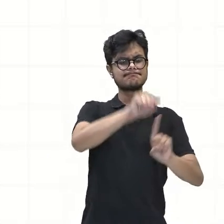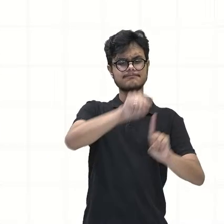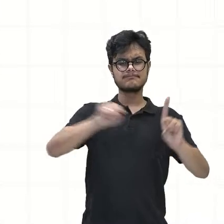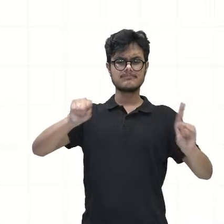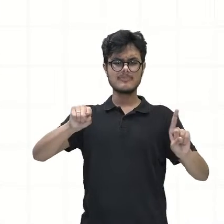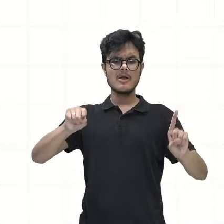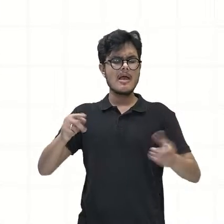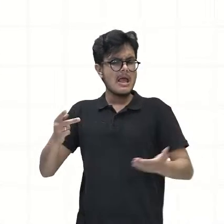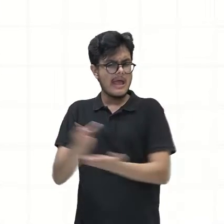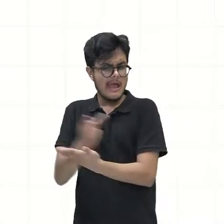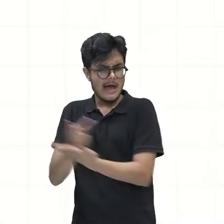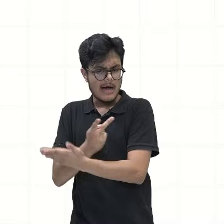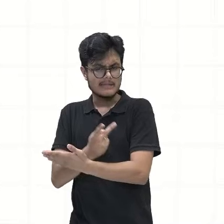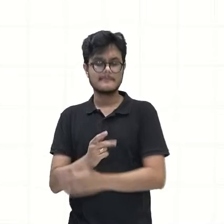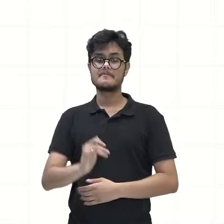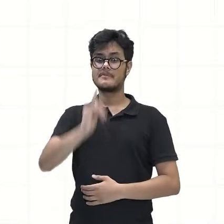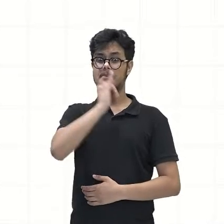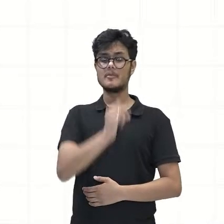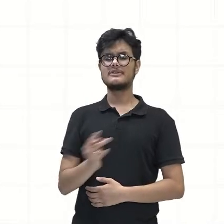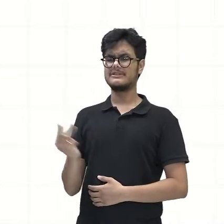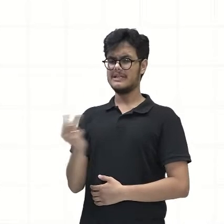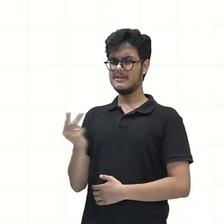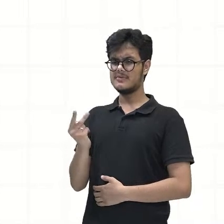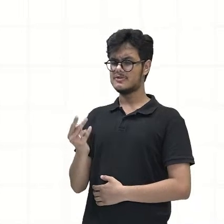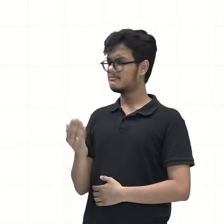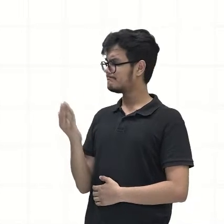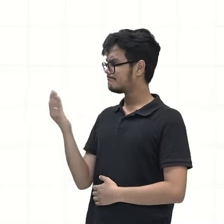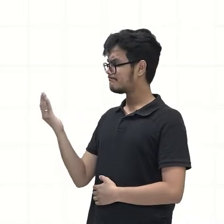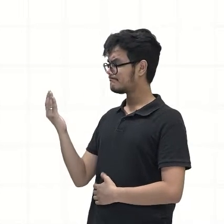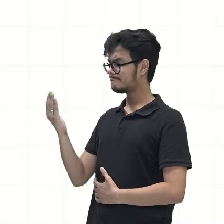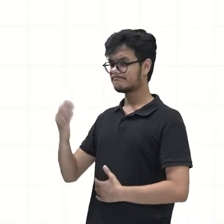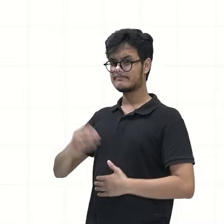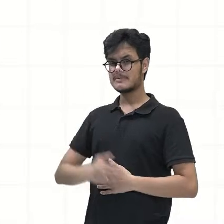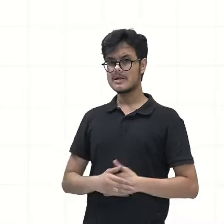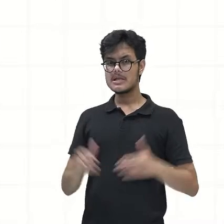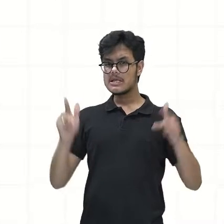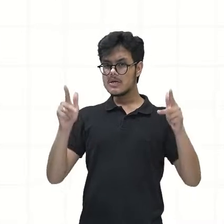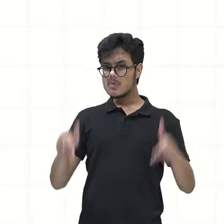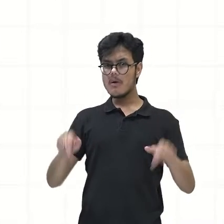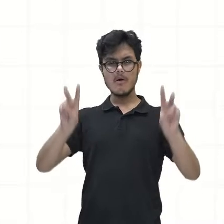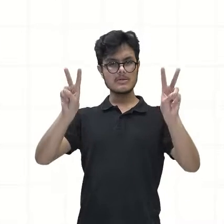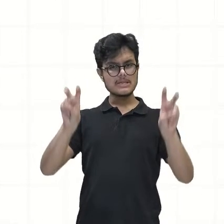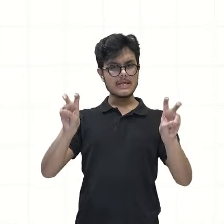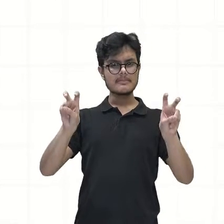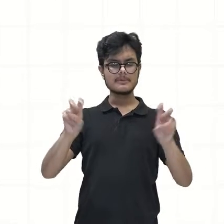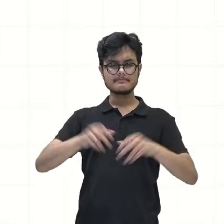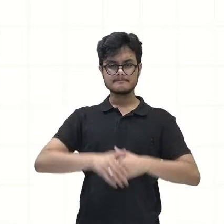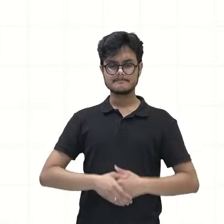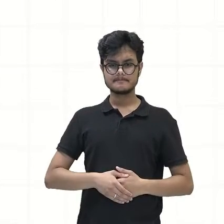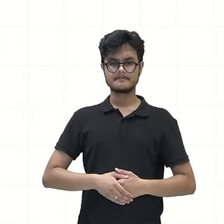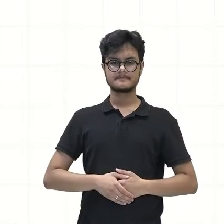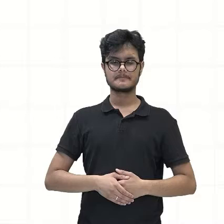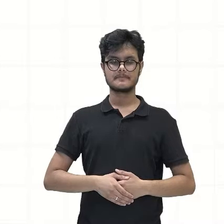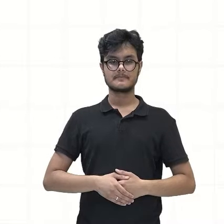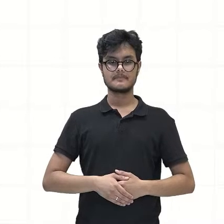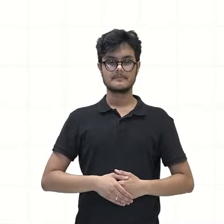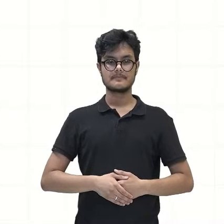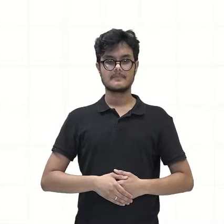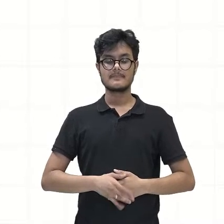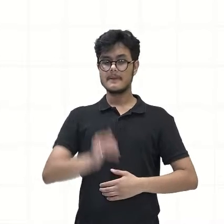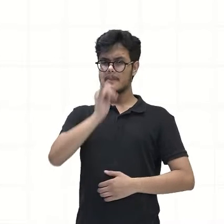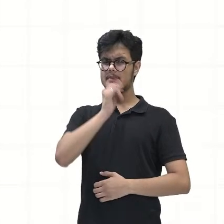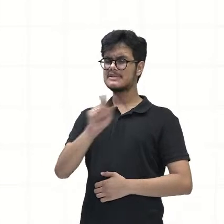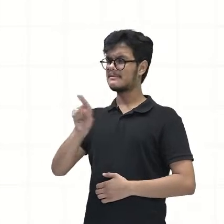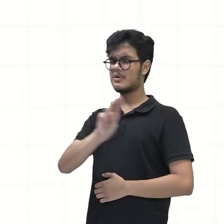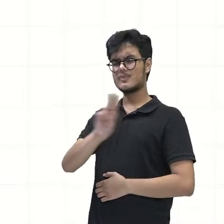Por exemplo, nós temos aqui dois gráficos que falam da mesma coisa. Apesar de estar em inglês aqui, essa